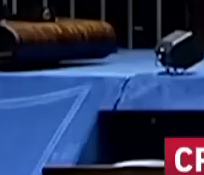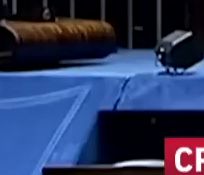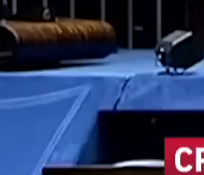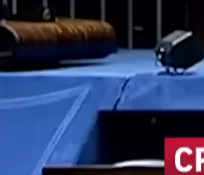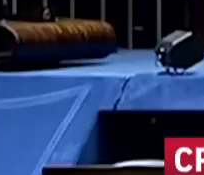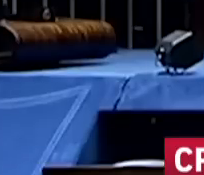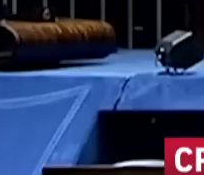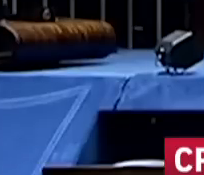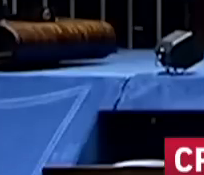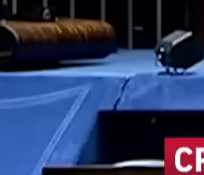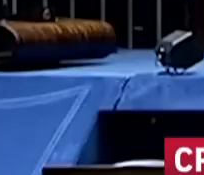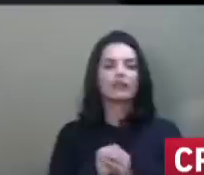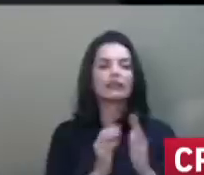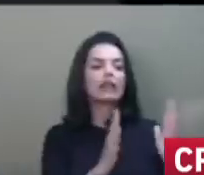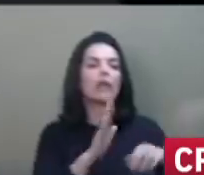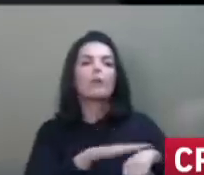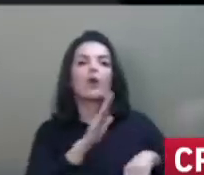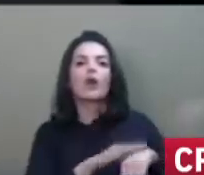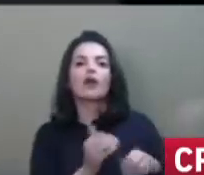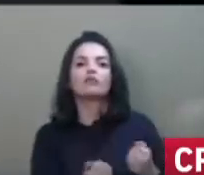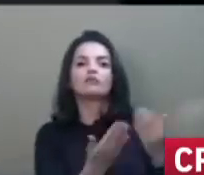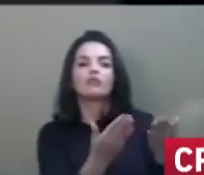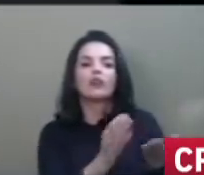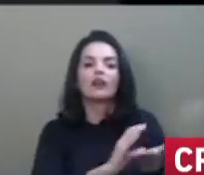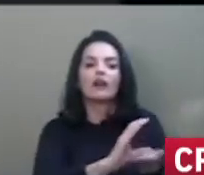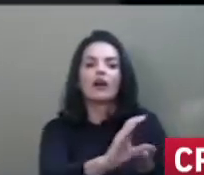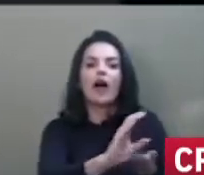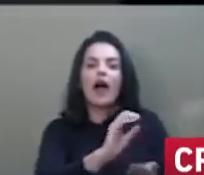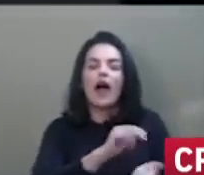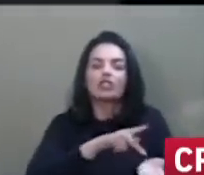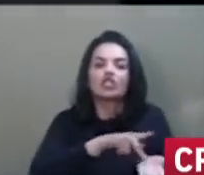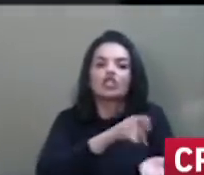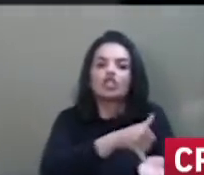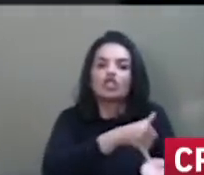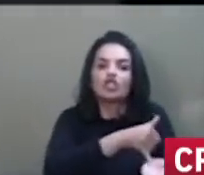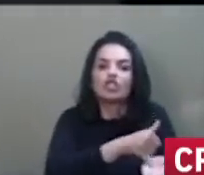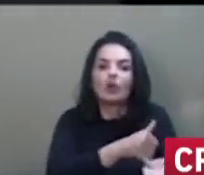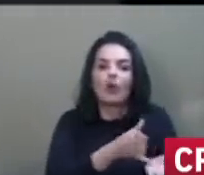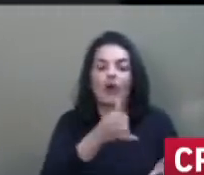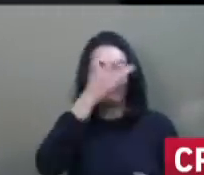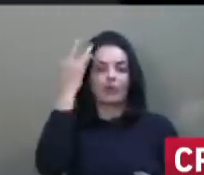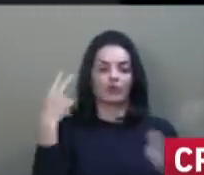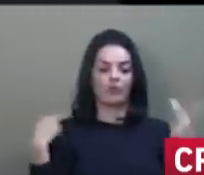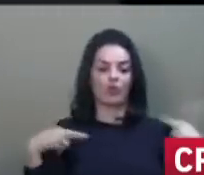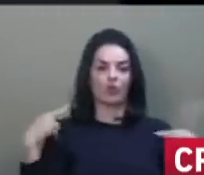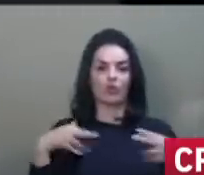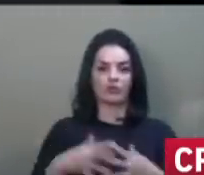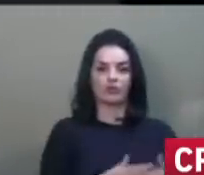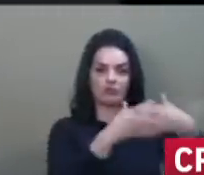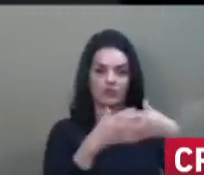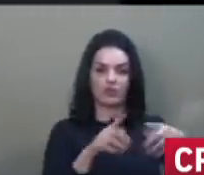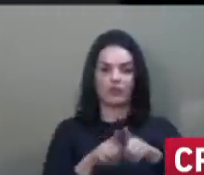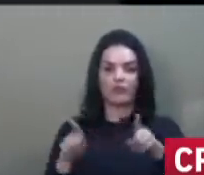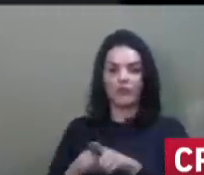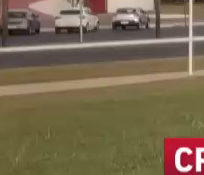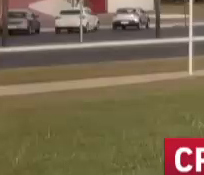para a instalação da CPI do MEC. O presidente do Senado, Rodrigo Pacheco, quer se reunir com líderes para discutir a instalação